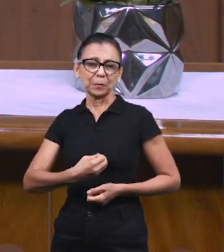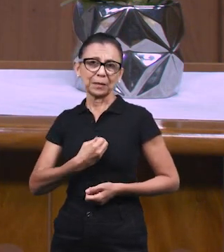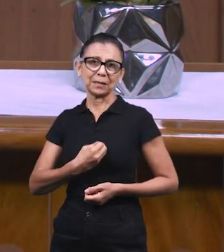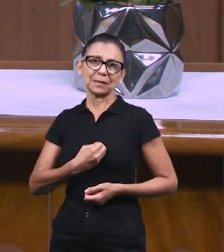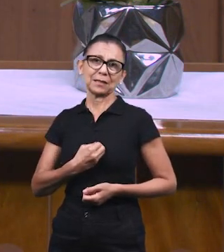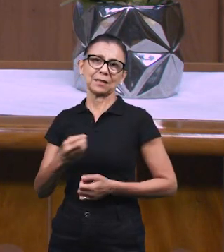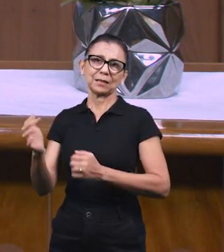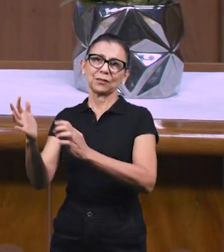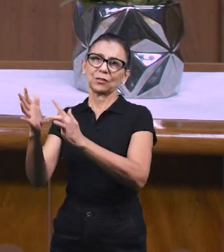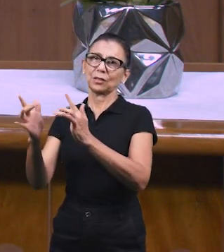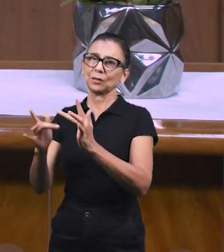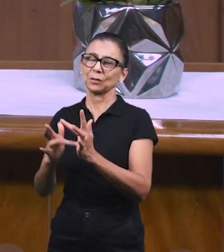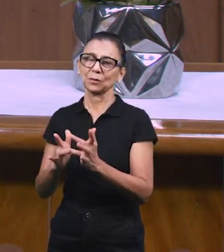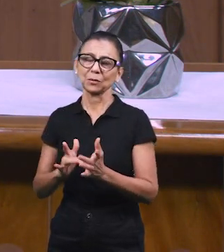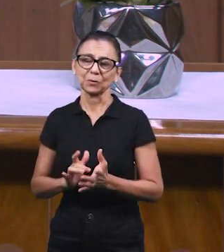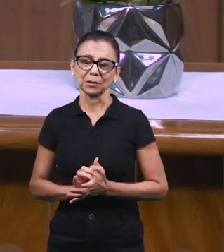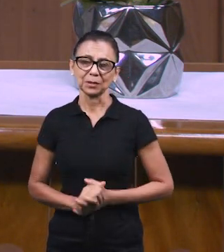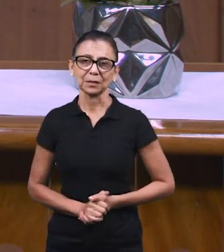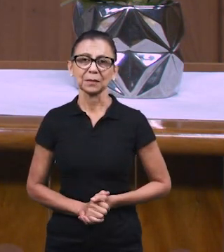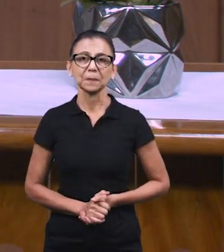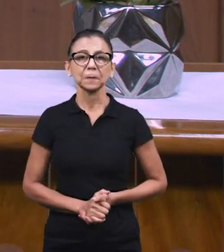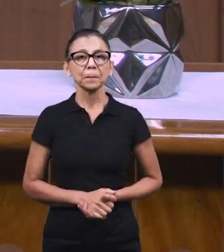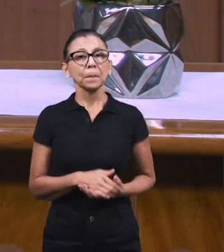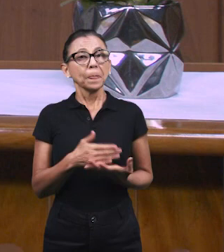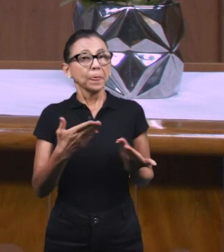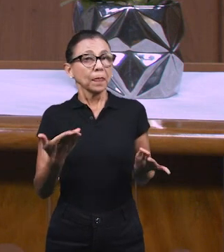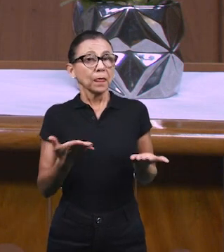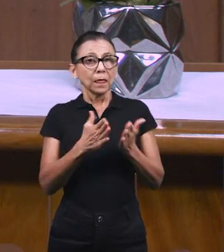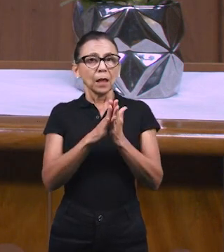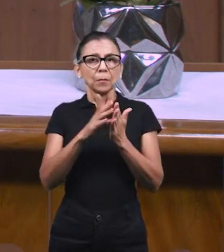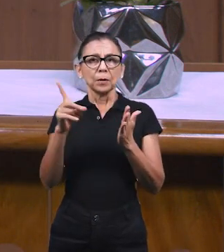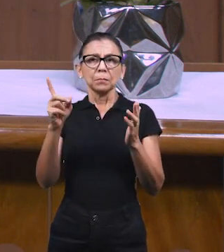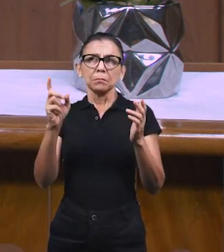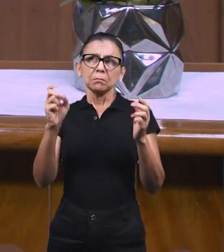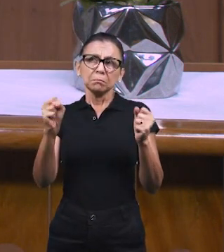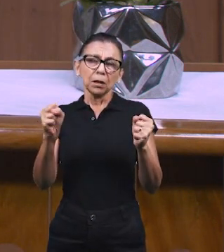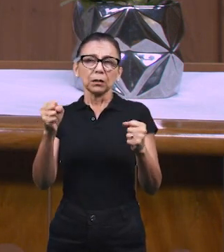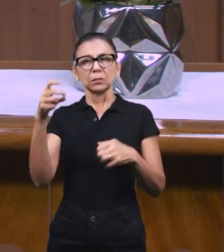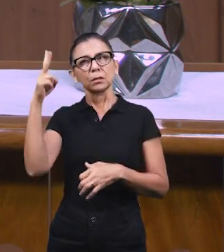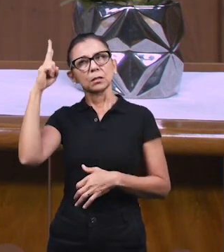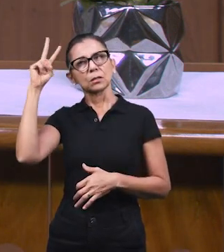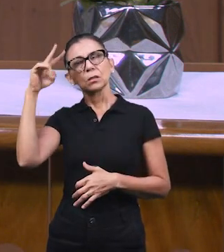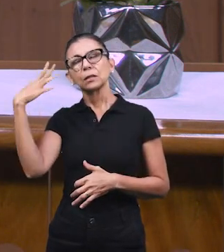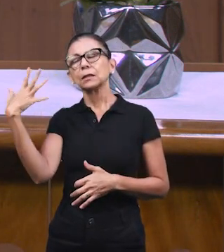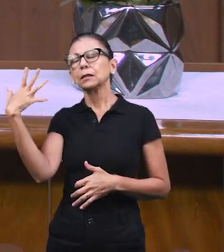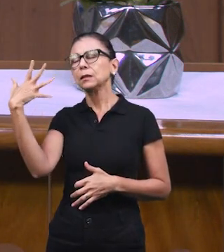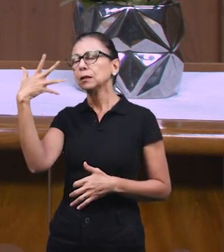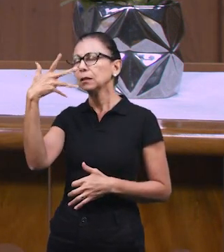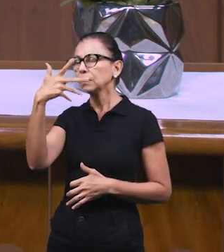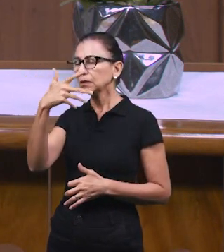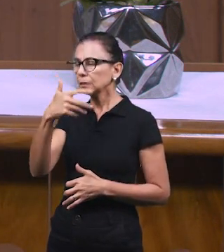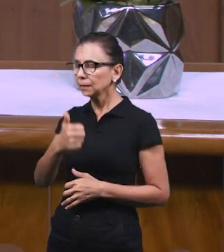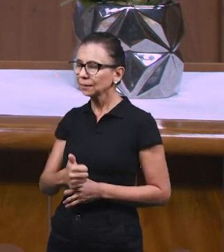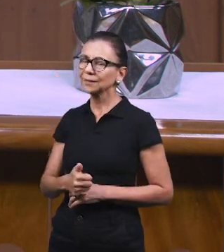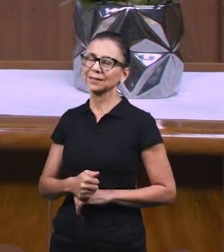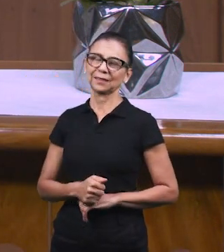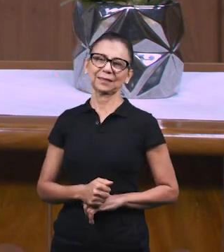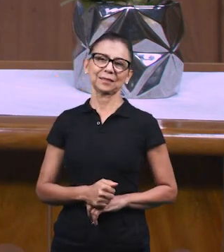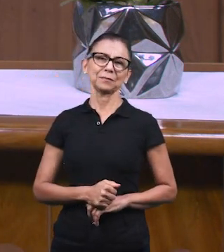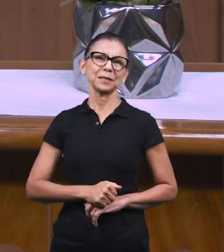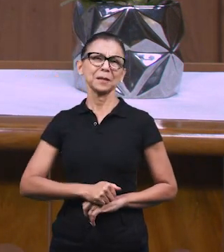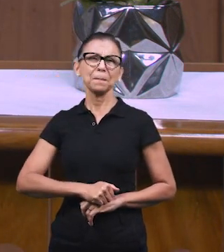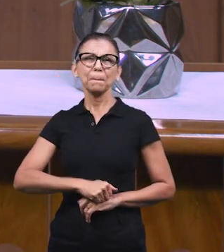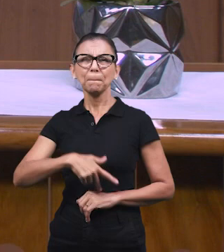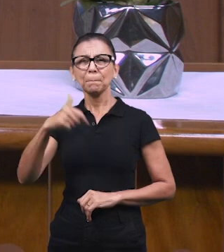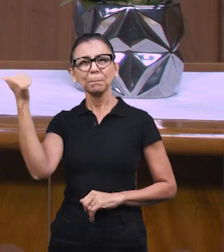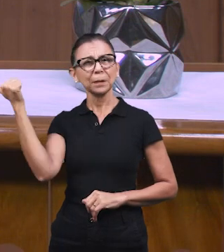Porque não é letra. Você pode pegar a Bíblia como um livro de história e de belas histórias. Mas ela é muito mais